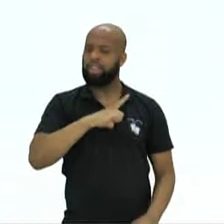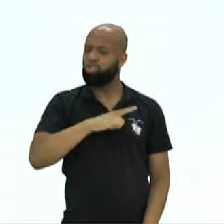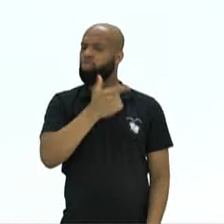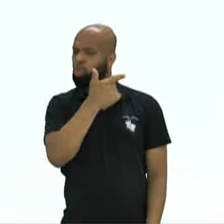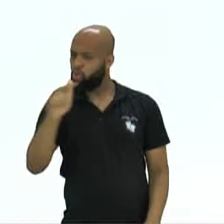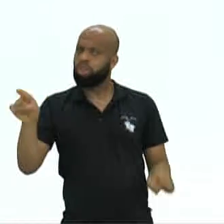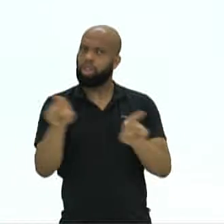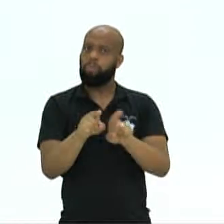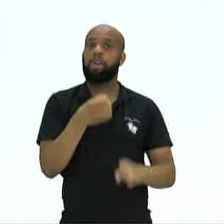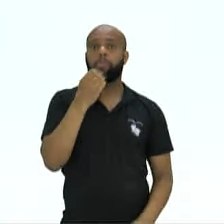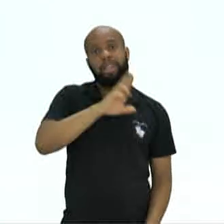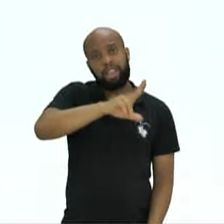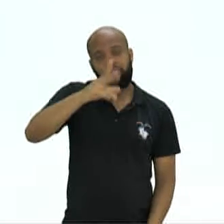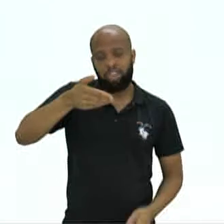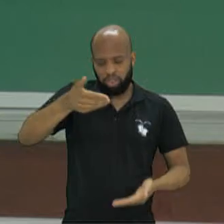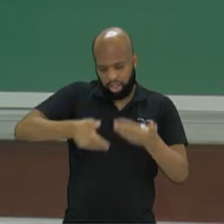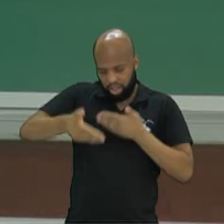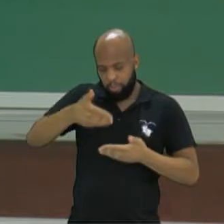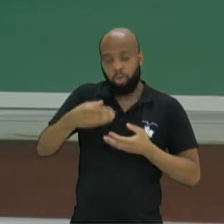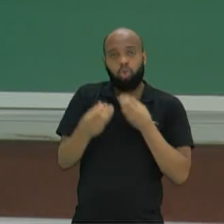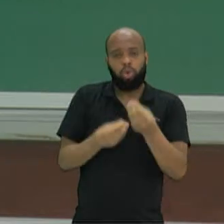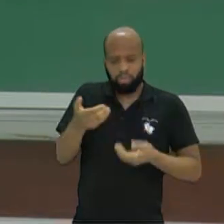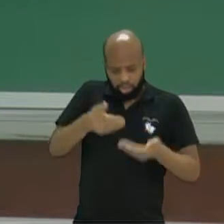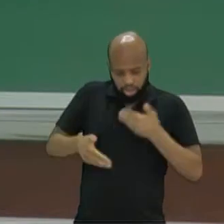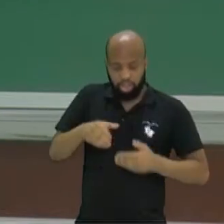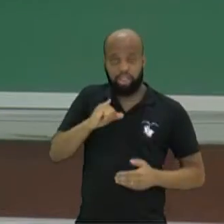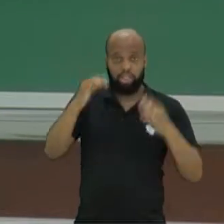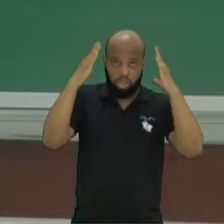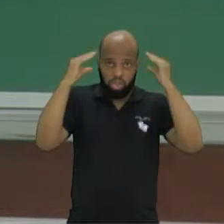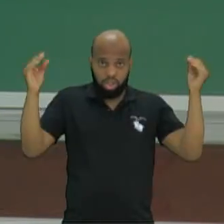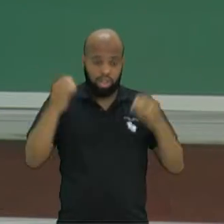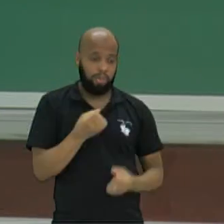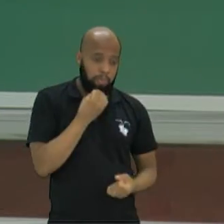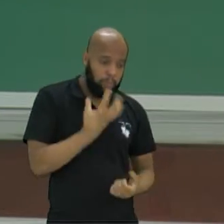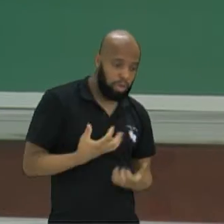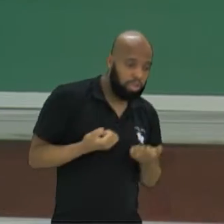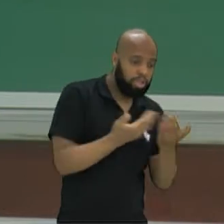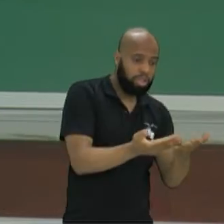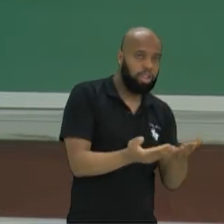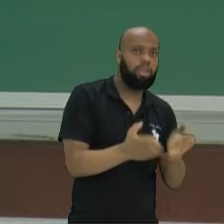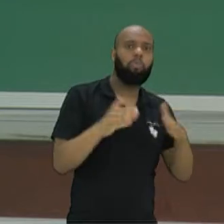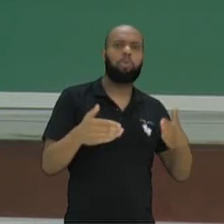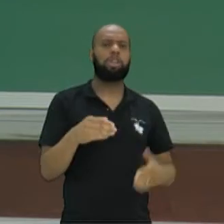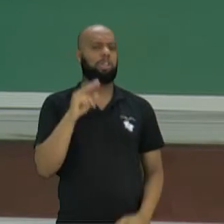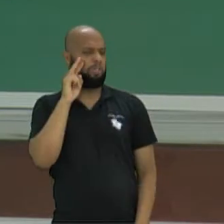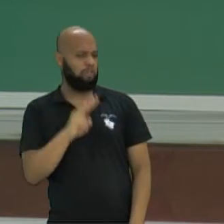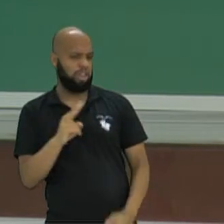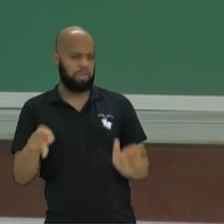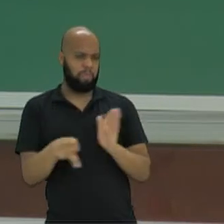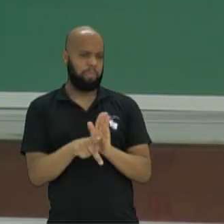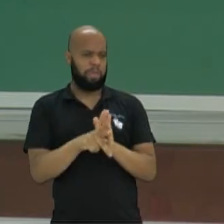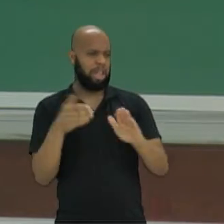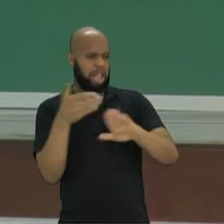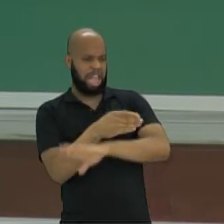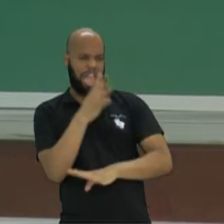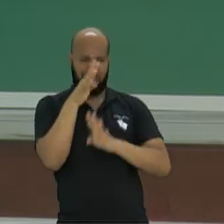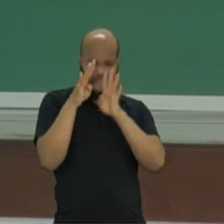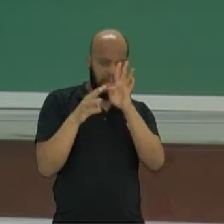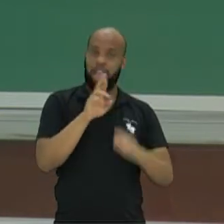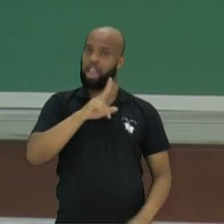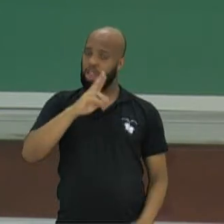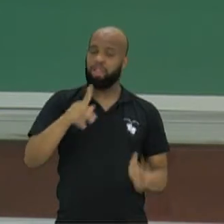o tratamento, tudo depende de como que estão sendo tratados. Se os holandeses estão tratando bem, não são vistos mais como invasores, e sim